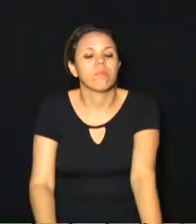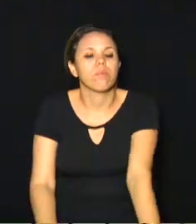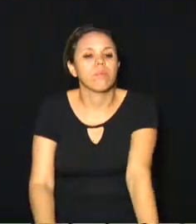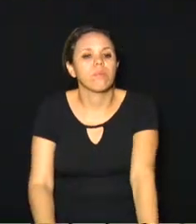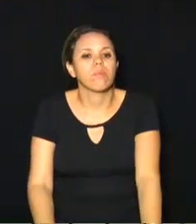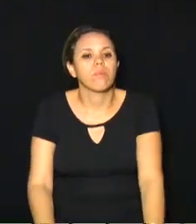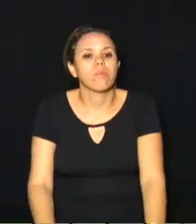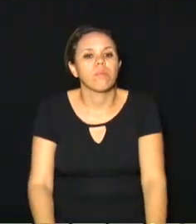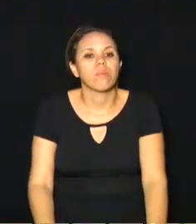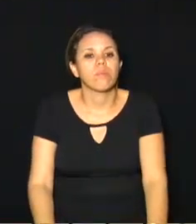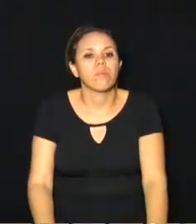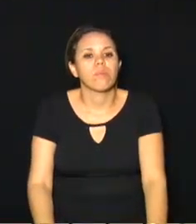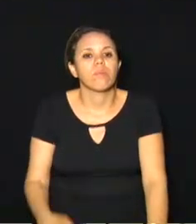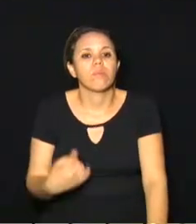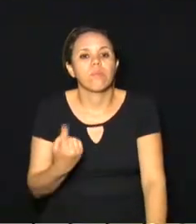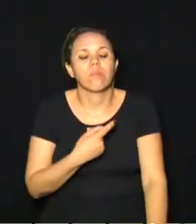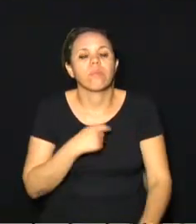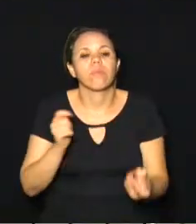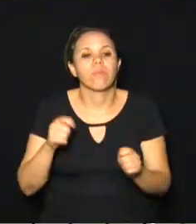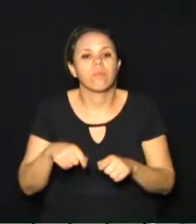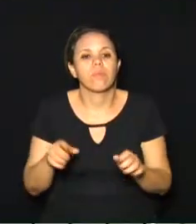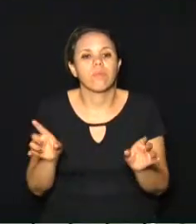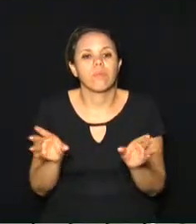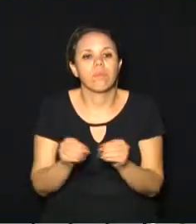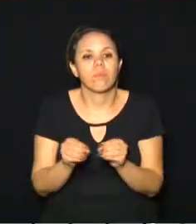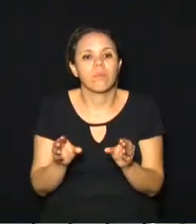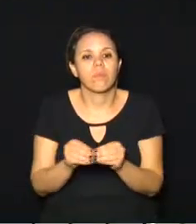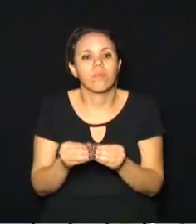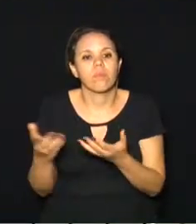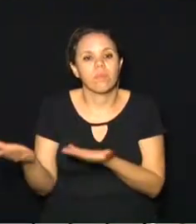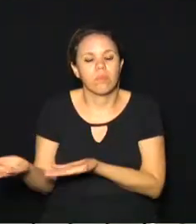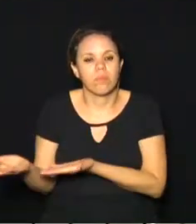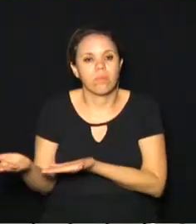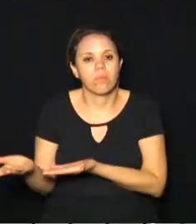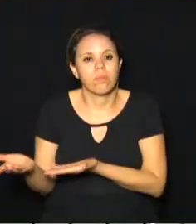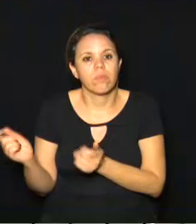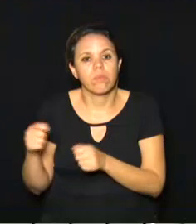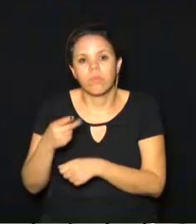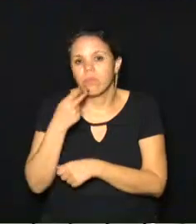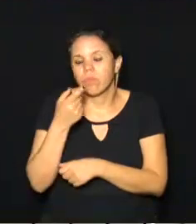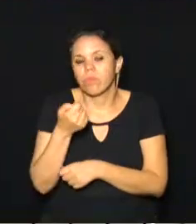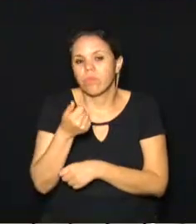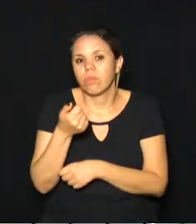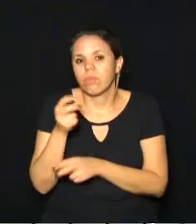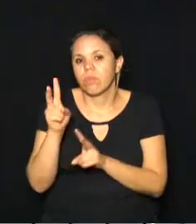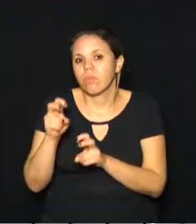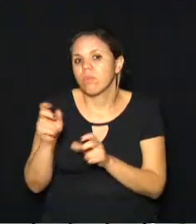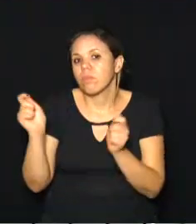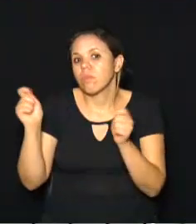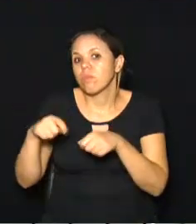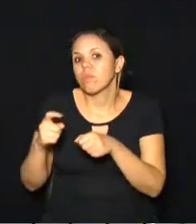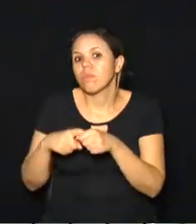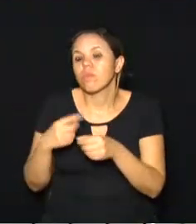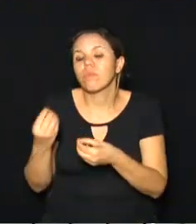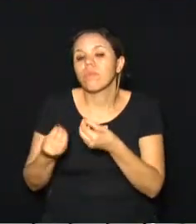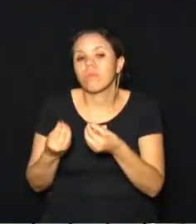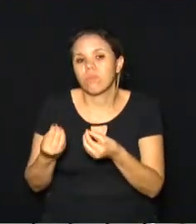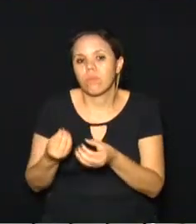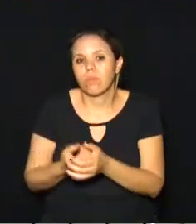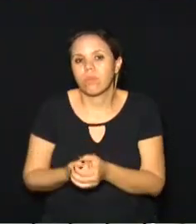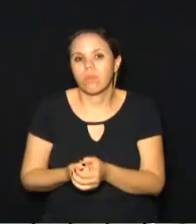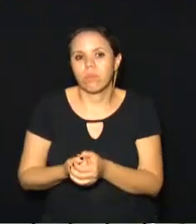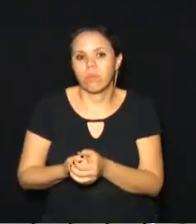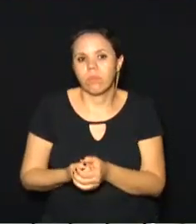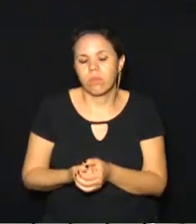queria, só para que a gente pudesse ir caminhando para o final, que você pudesse abordar um pouco essa questão do possível retorno.